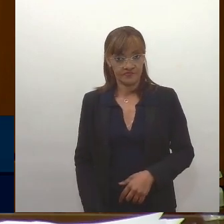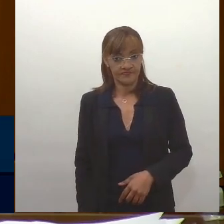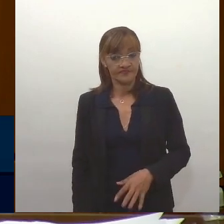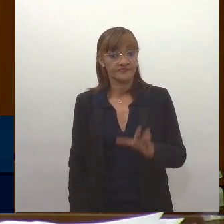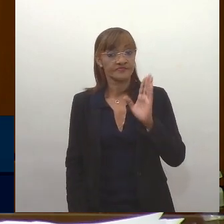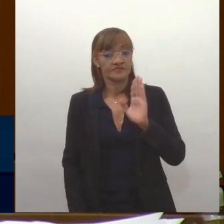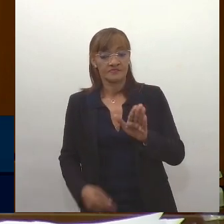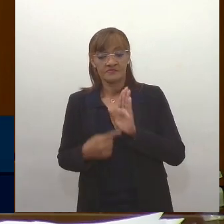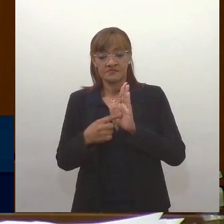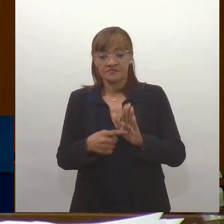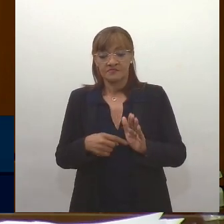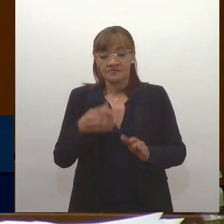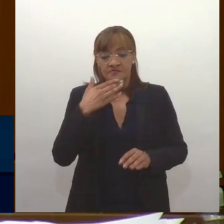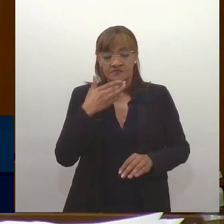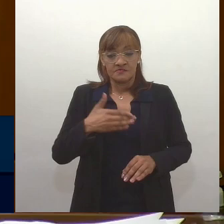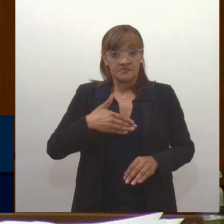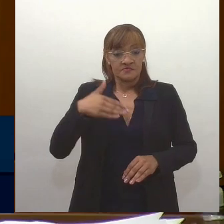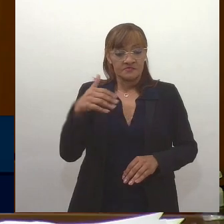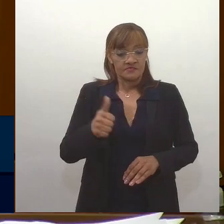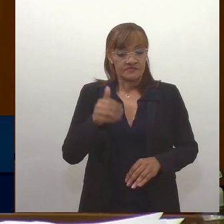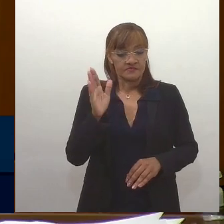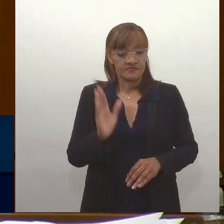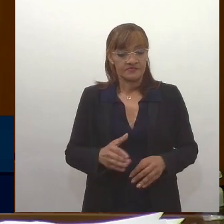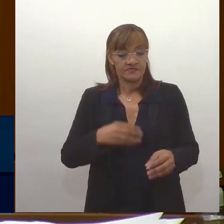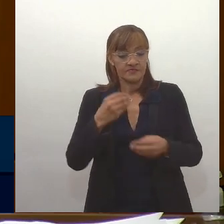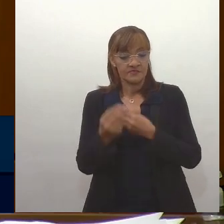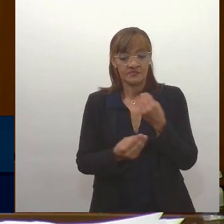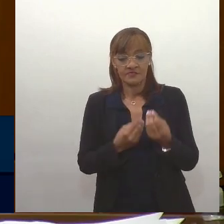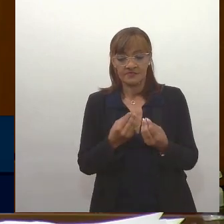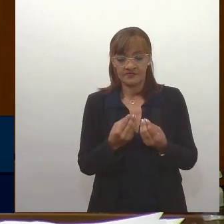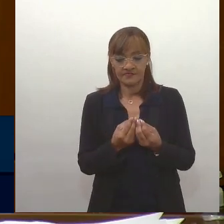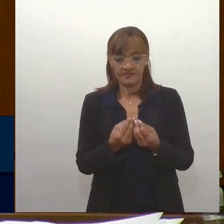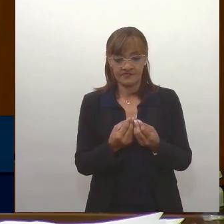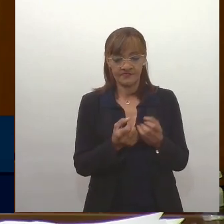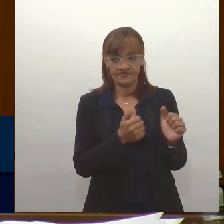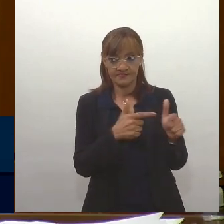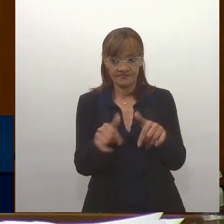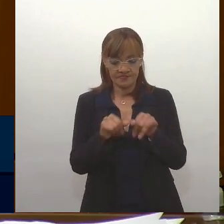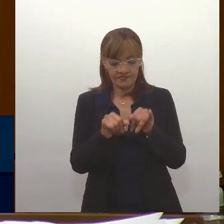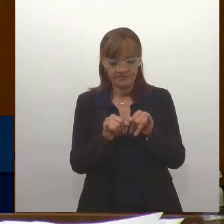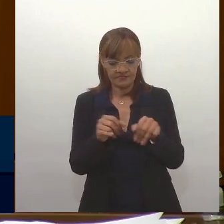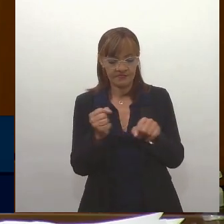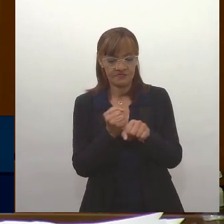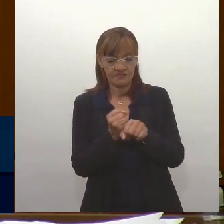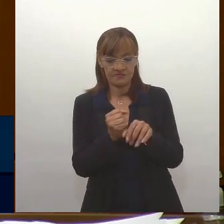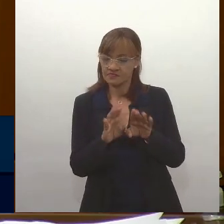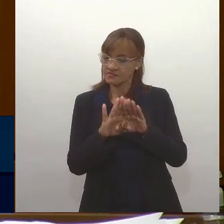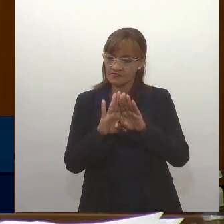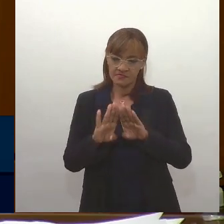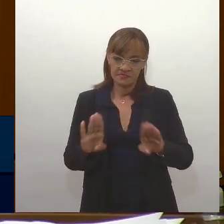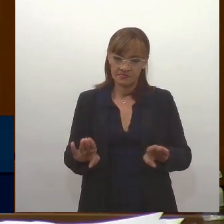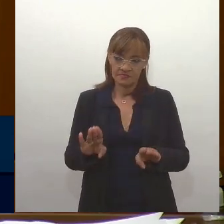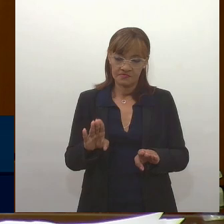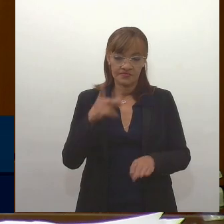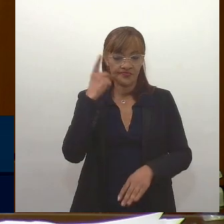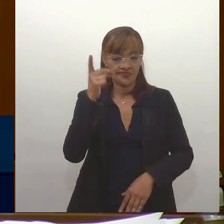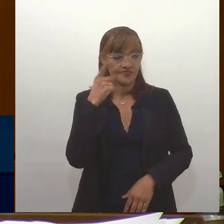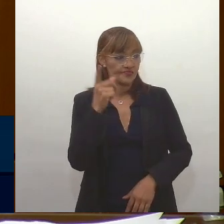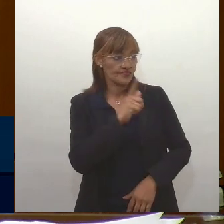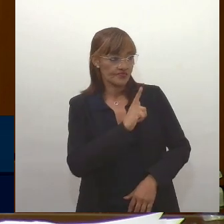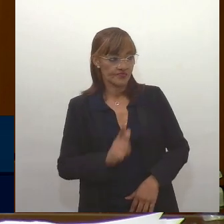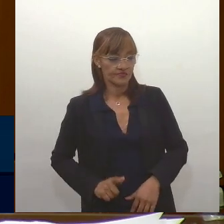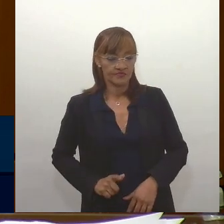rodovias e a construção de mercados desta forma colegas deputados o governador Fábio mitidieri vem preparando